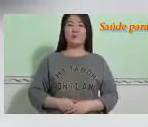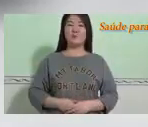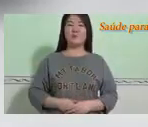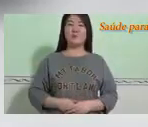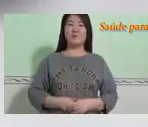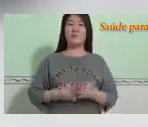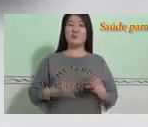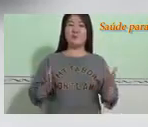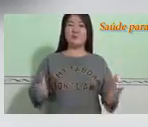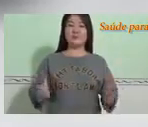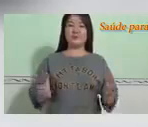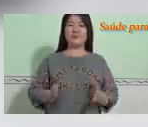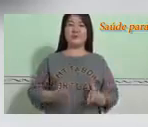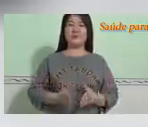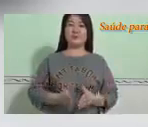indivíduo.